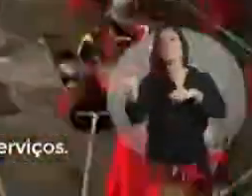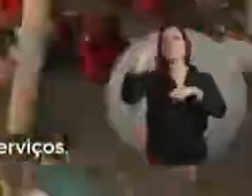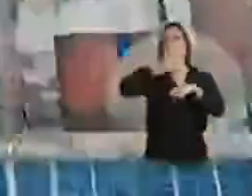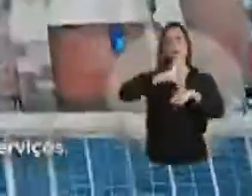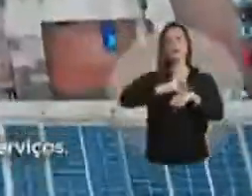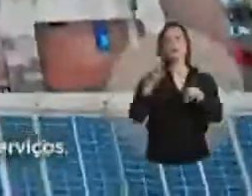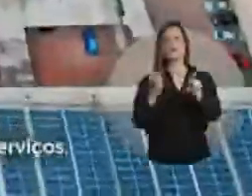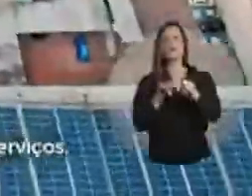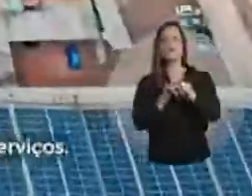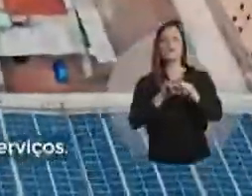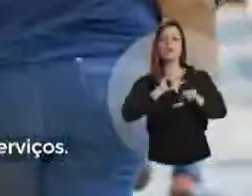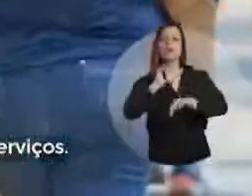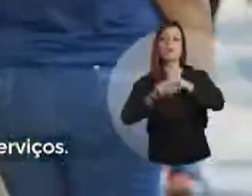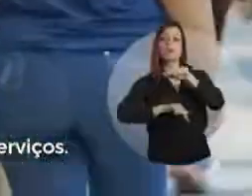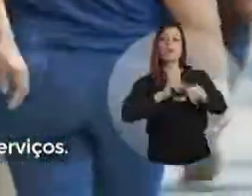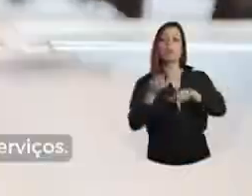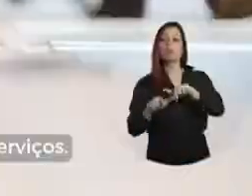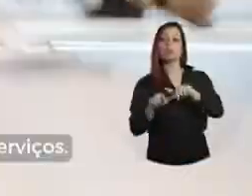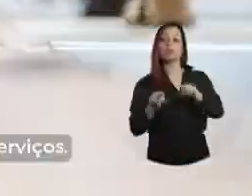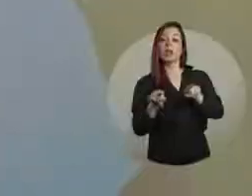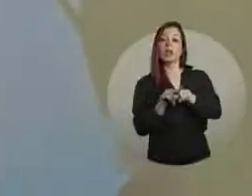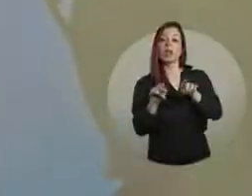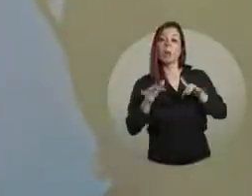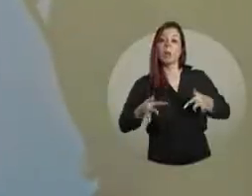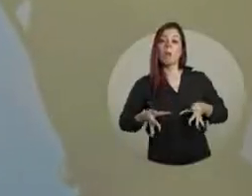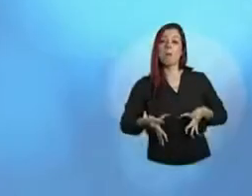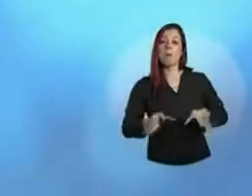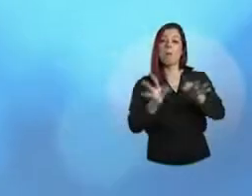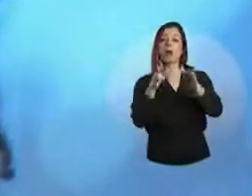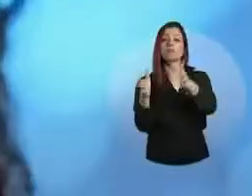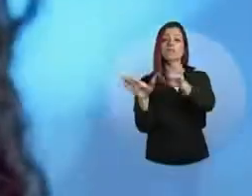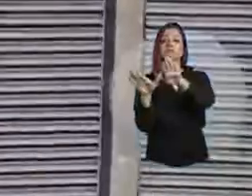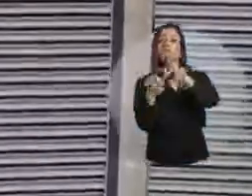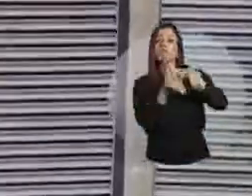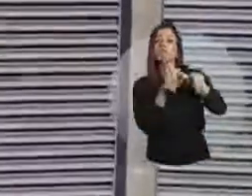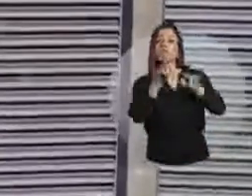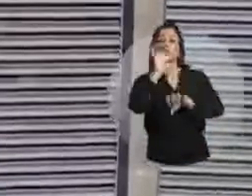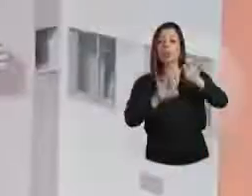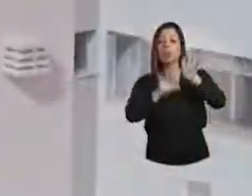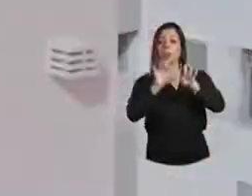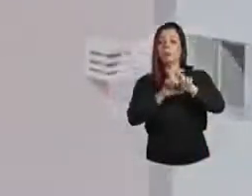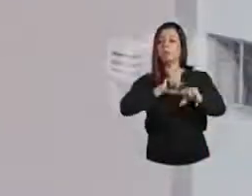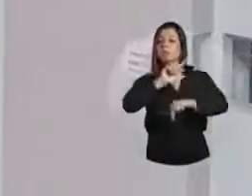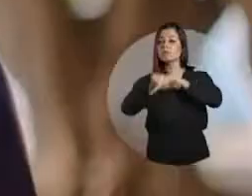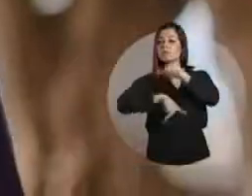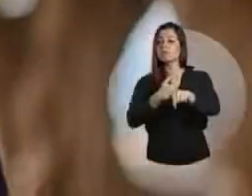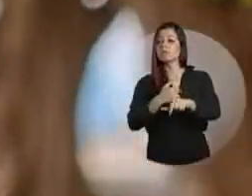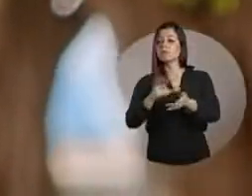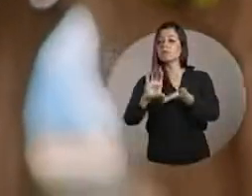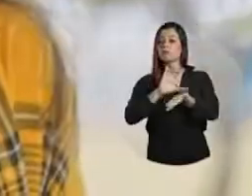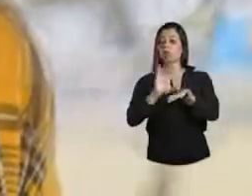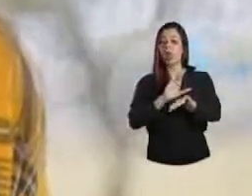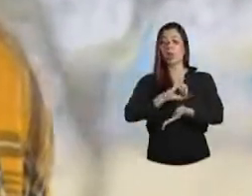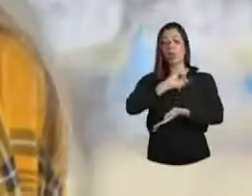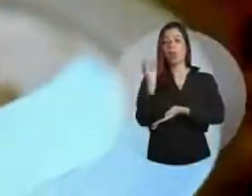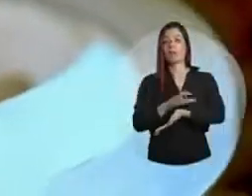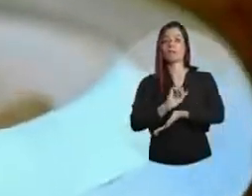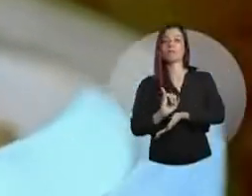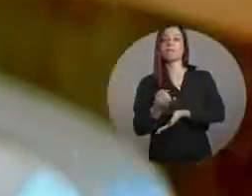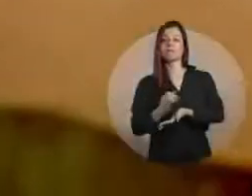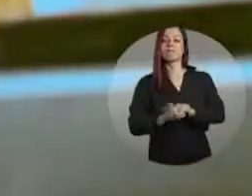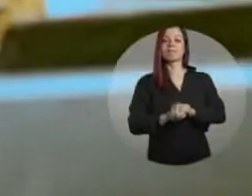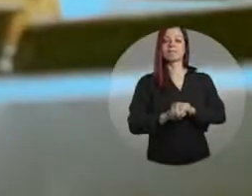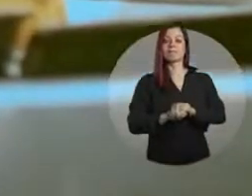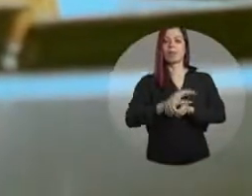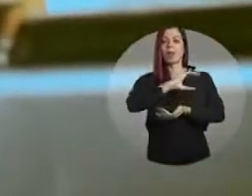Grande será um polo no setor de comércio e serviços, com investimentos em tecnologia, atração de empresas, geração de emprego e renda e